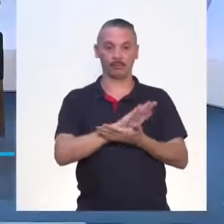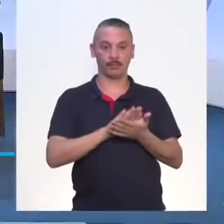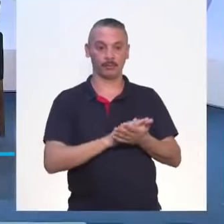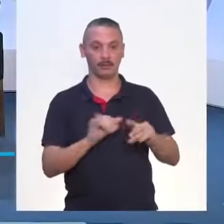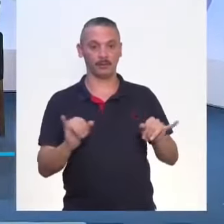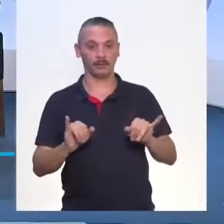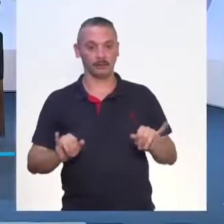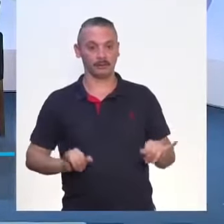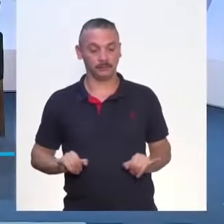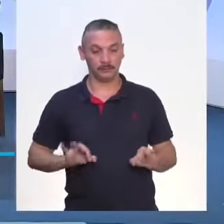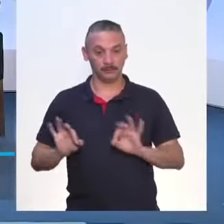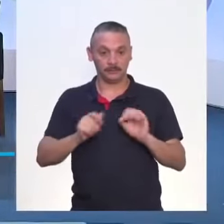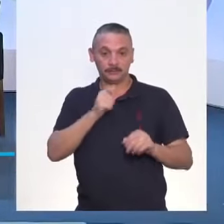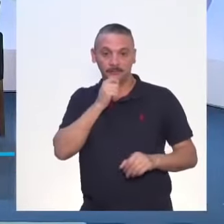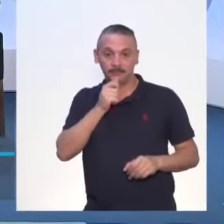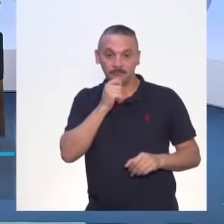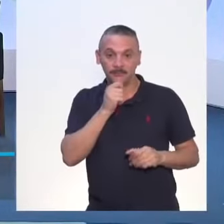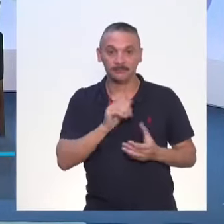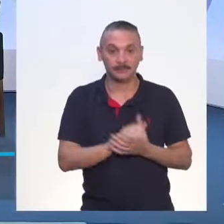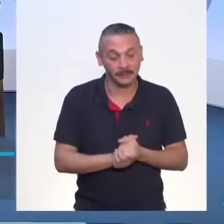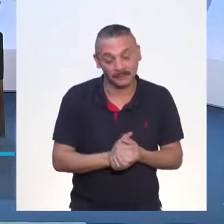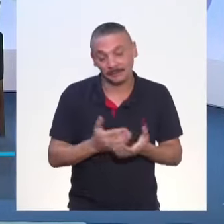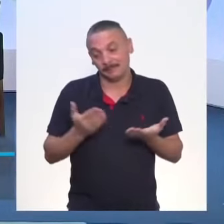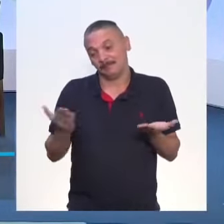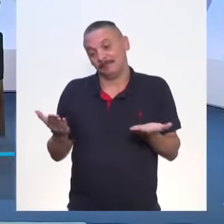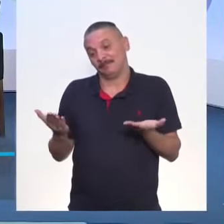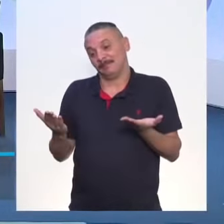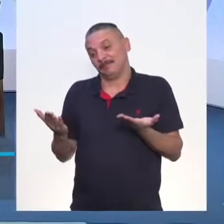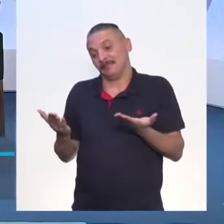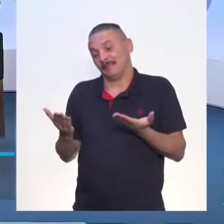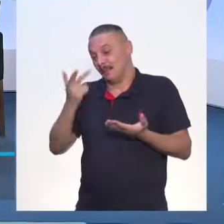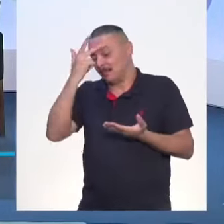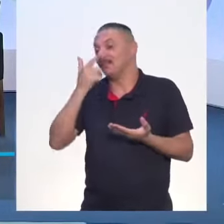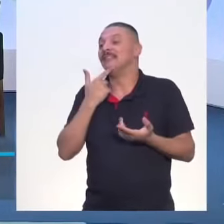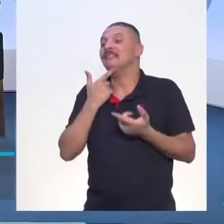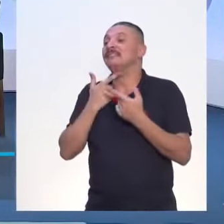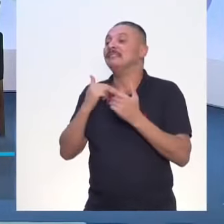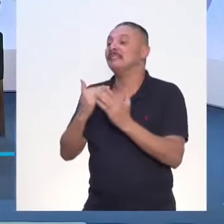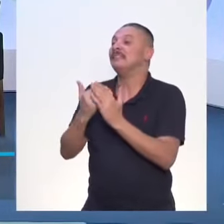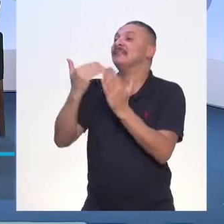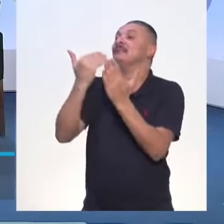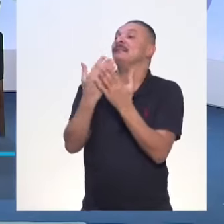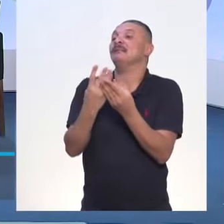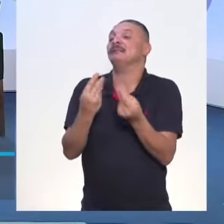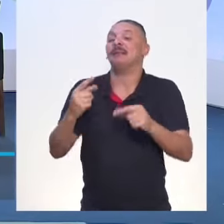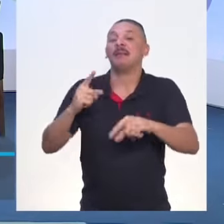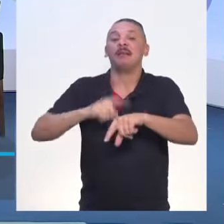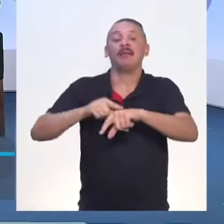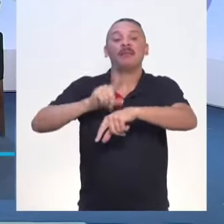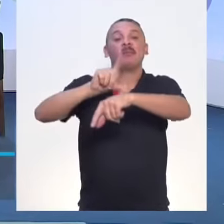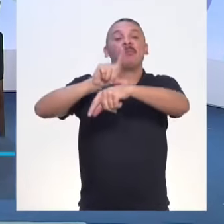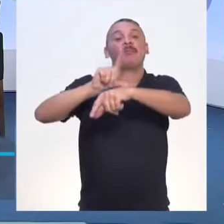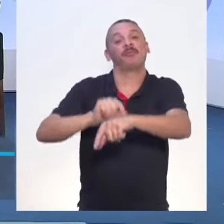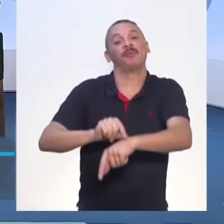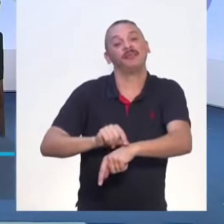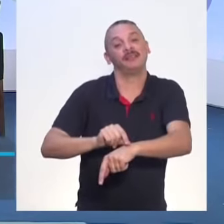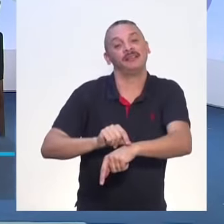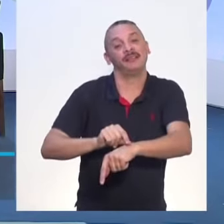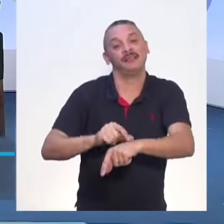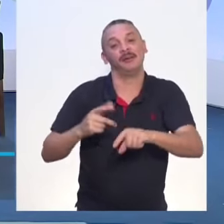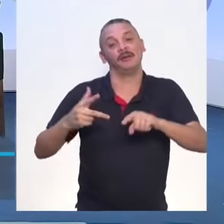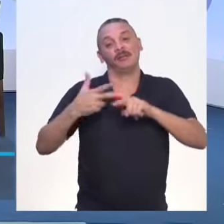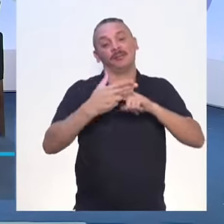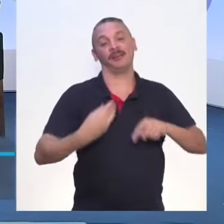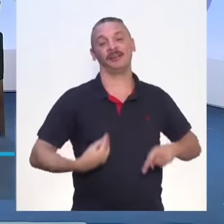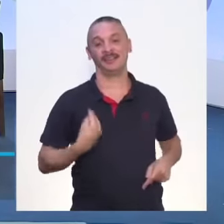sobreviver, né? Daniel? Oi. A gente vai ter que deixar eles com gostinho de quero mais, porque encerrou o nosso tempo, senão eles cortam a gente